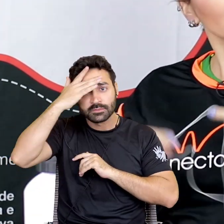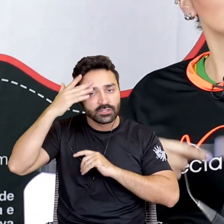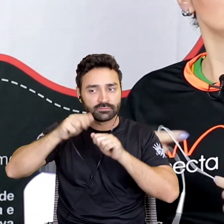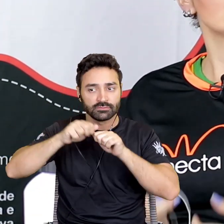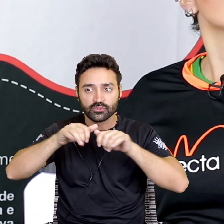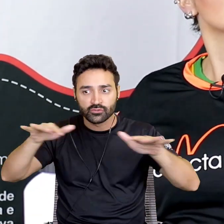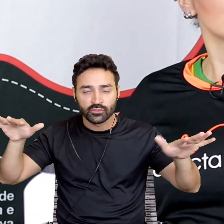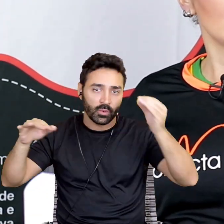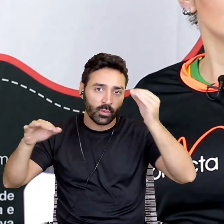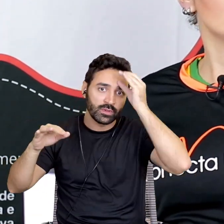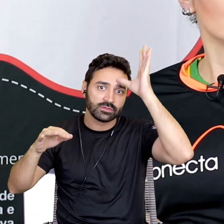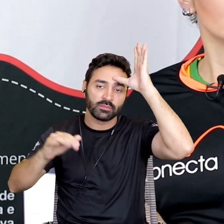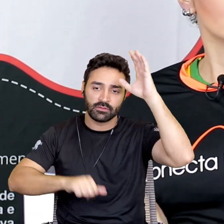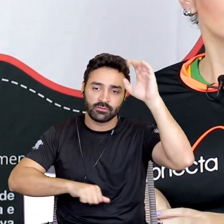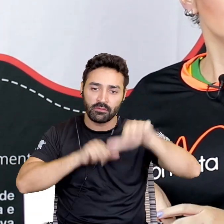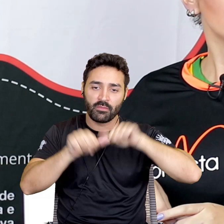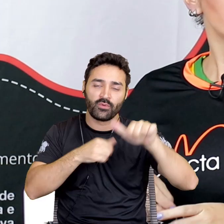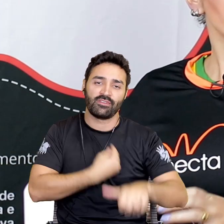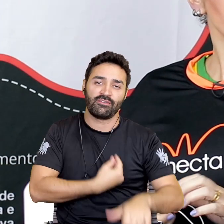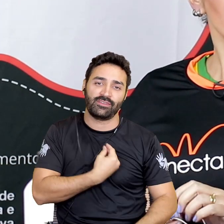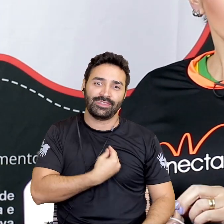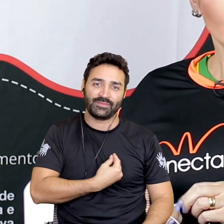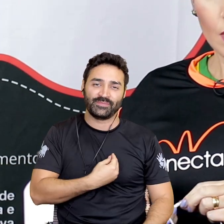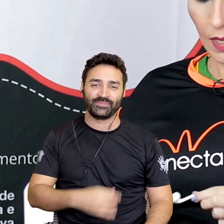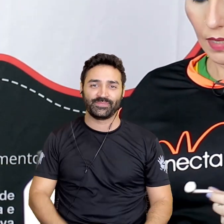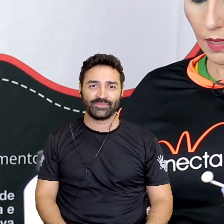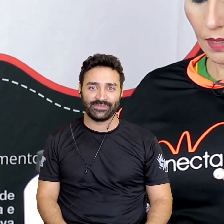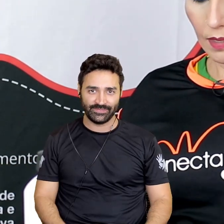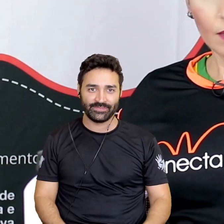conhecimento e mudando essa nossa realidade.